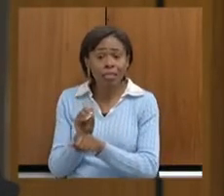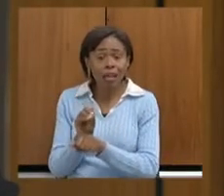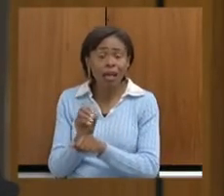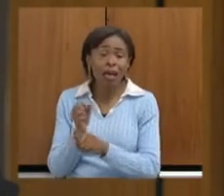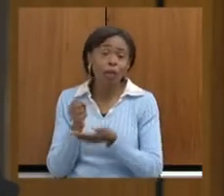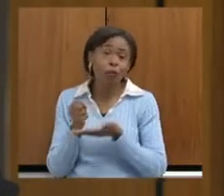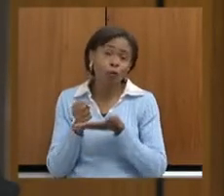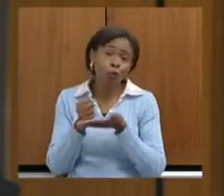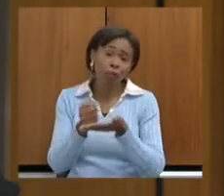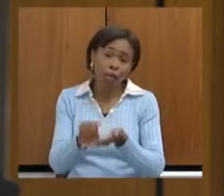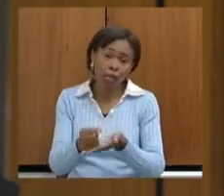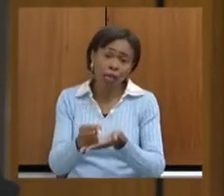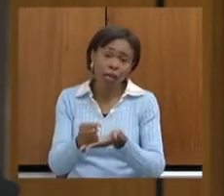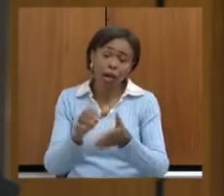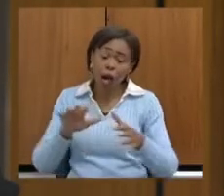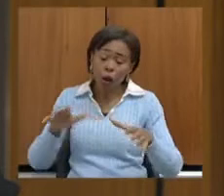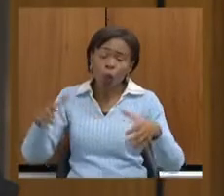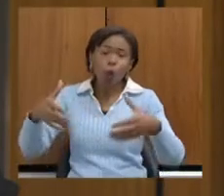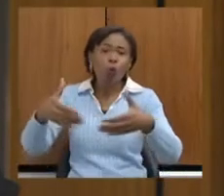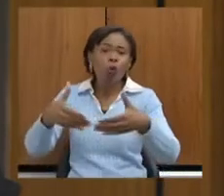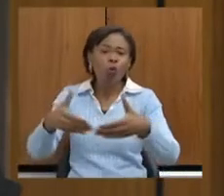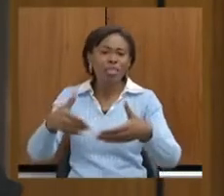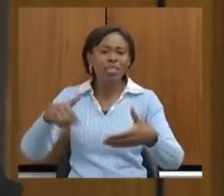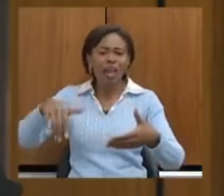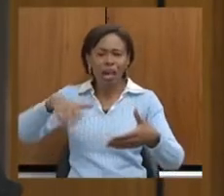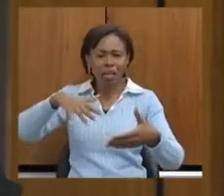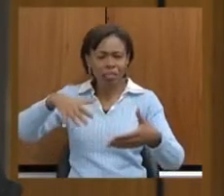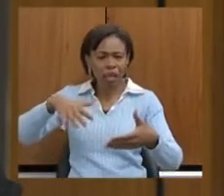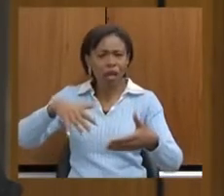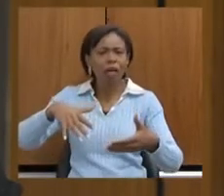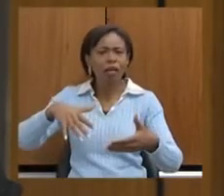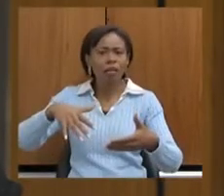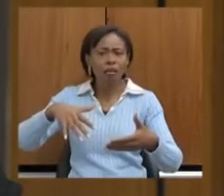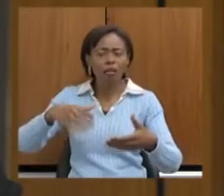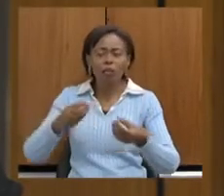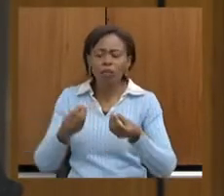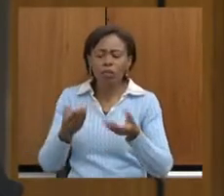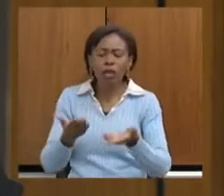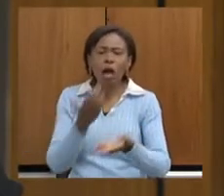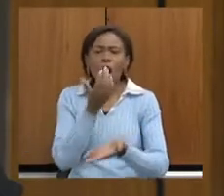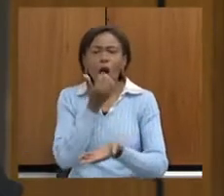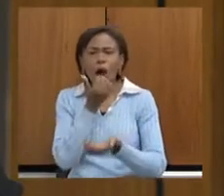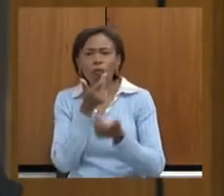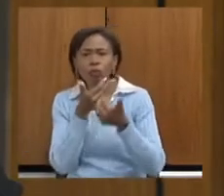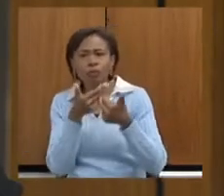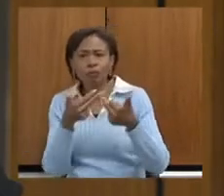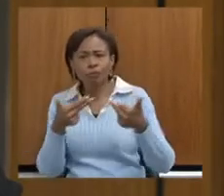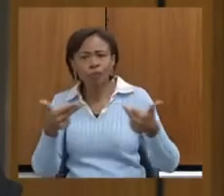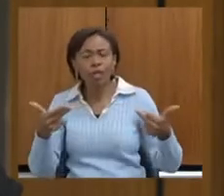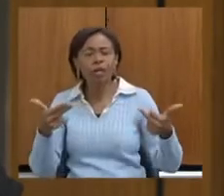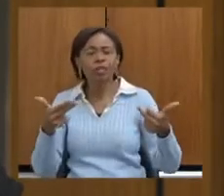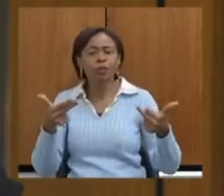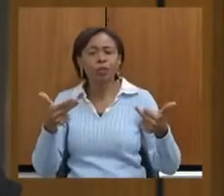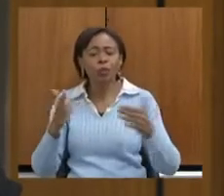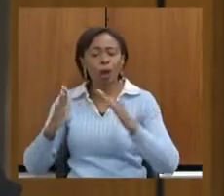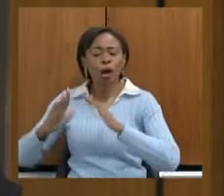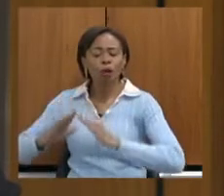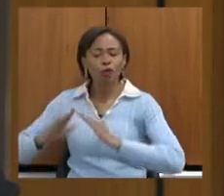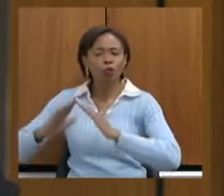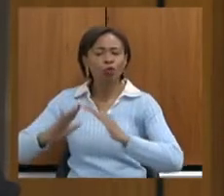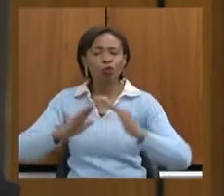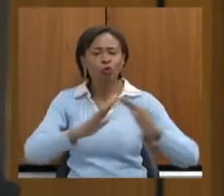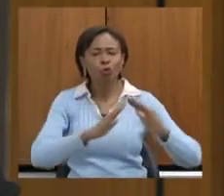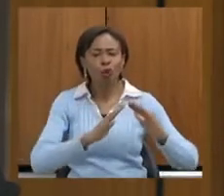ajudar a comunidade se crescer alimentação para ler a comunidade da cachoeira